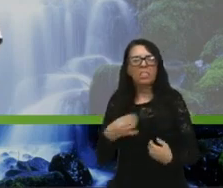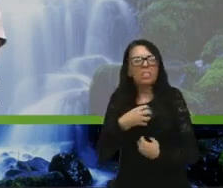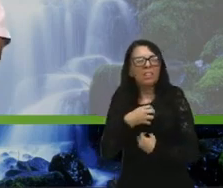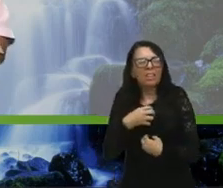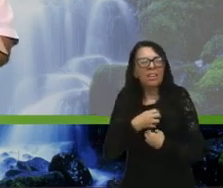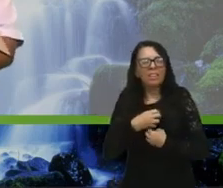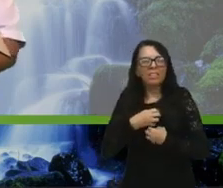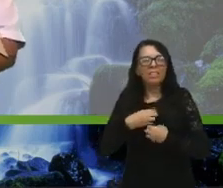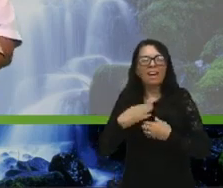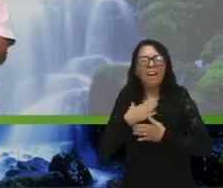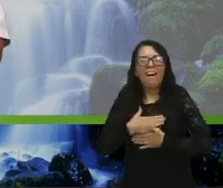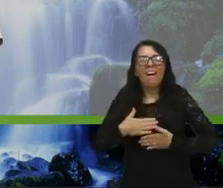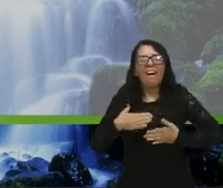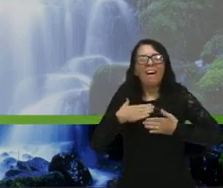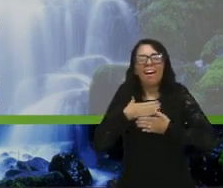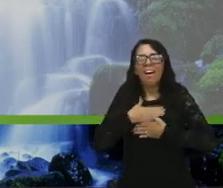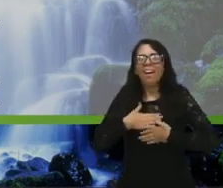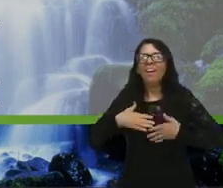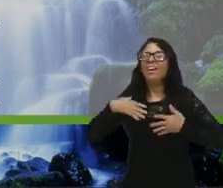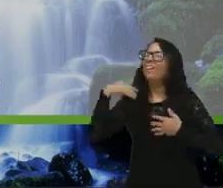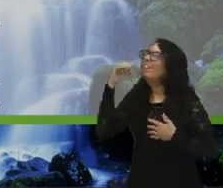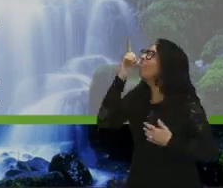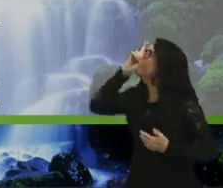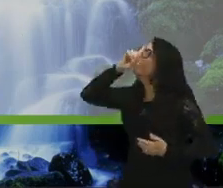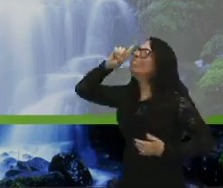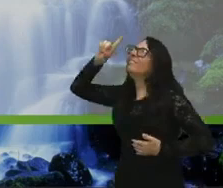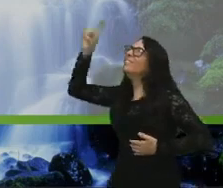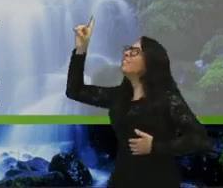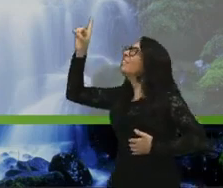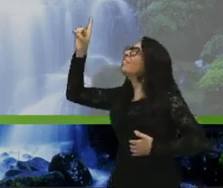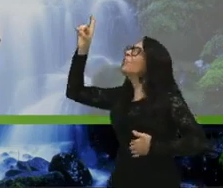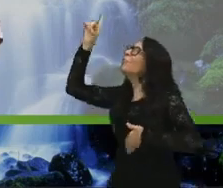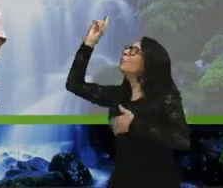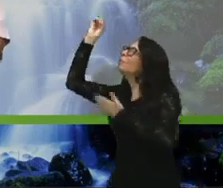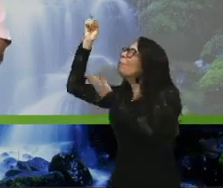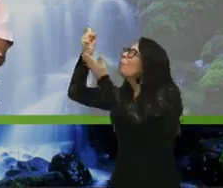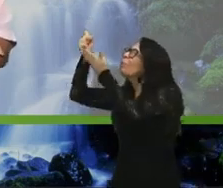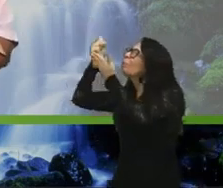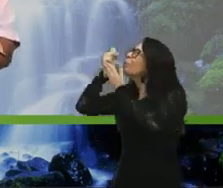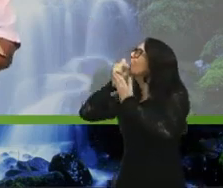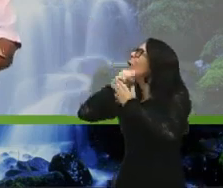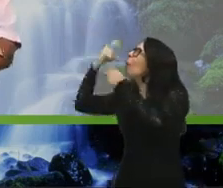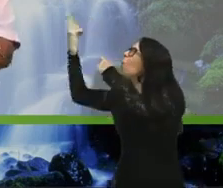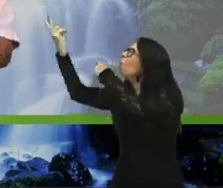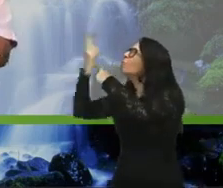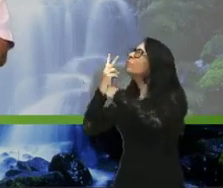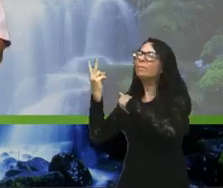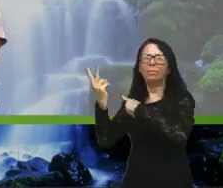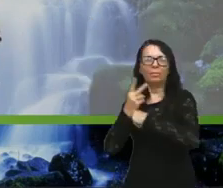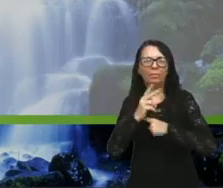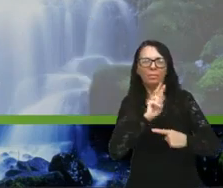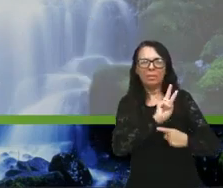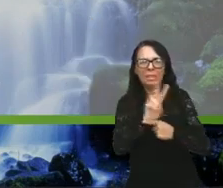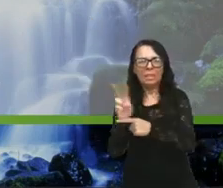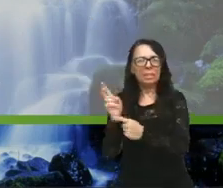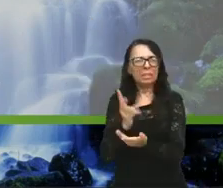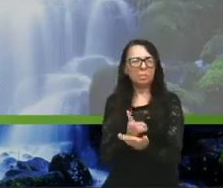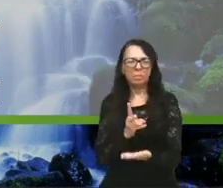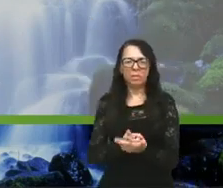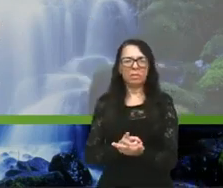de transformação da sua vida, um método, use um método de transformação, ou você siga um conjunto de